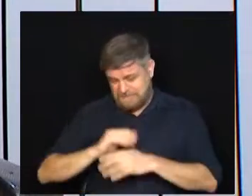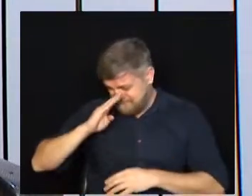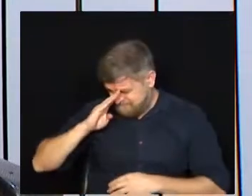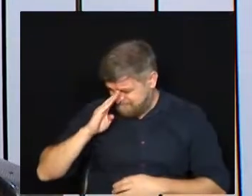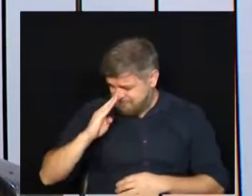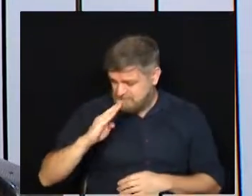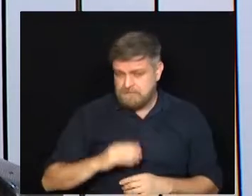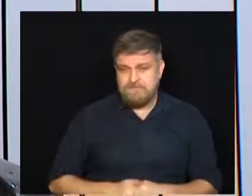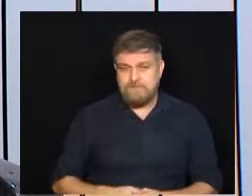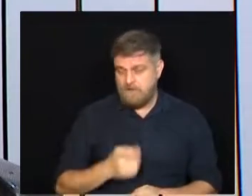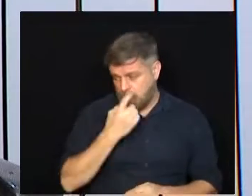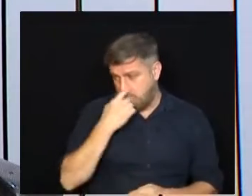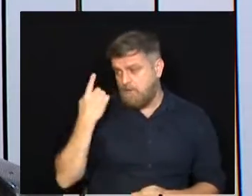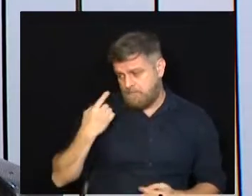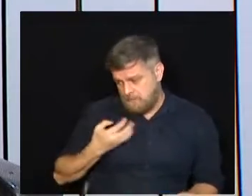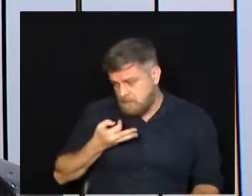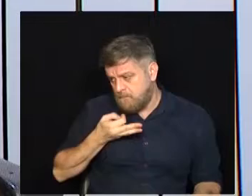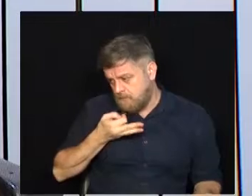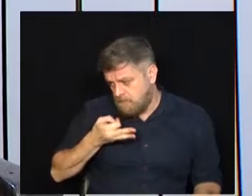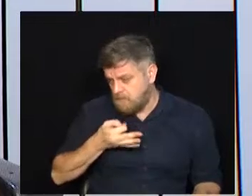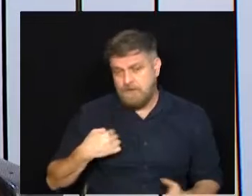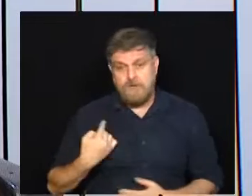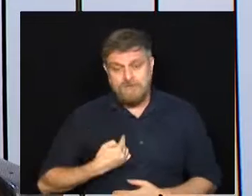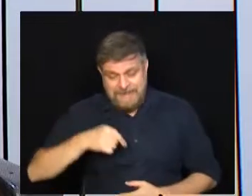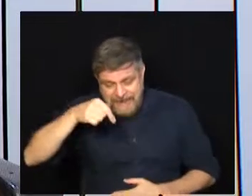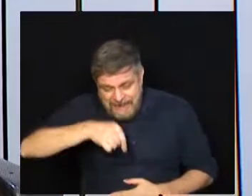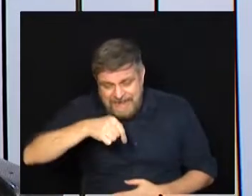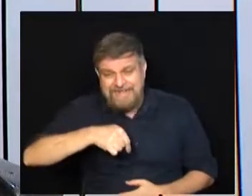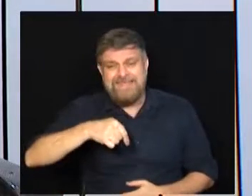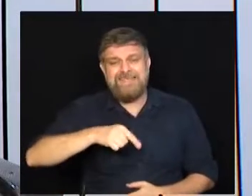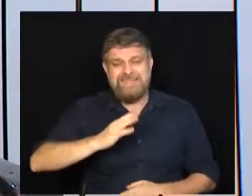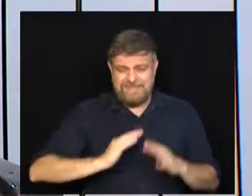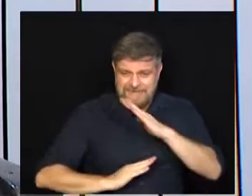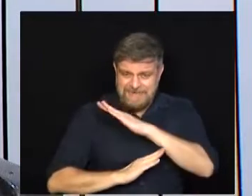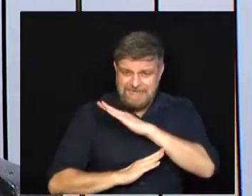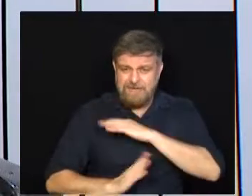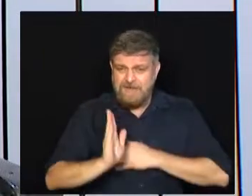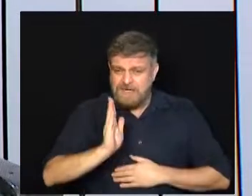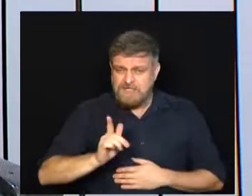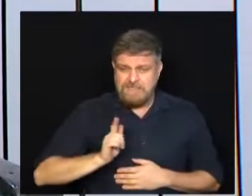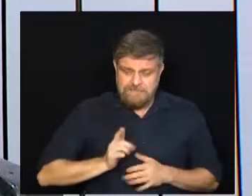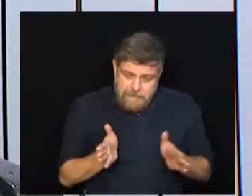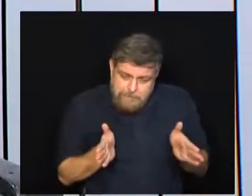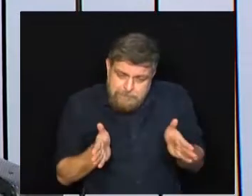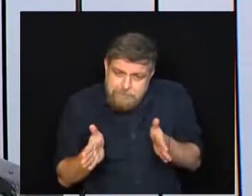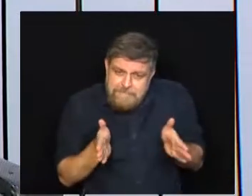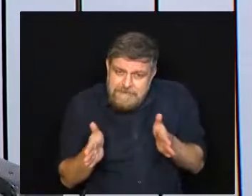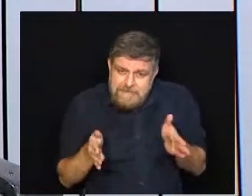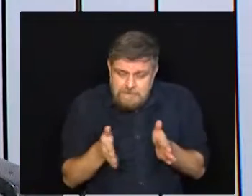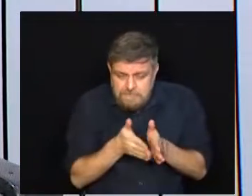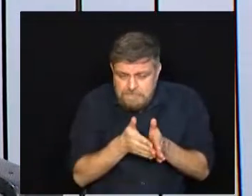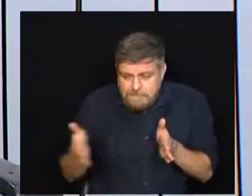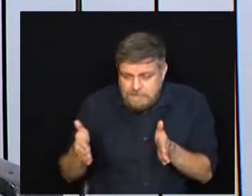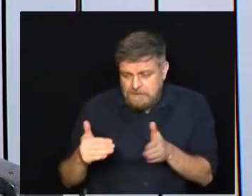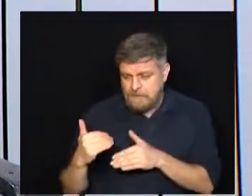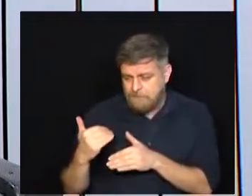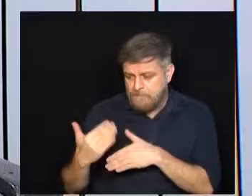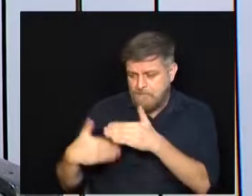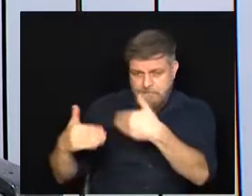disse, nós tivemos aqui, eu diria que momentos de um pouco mais de